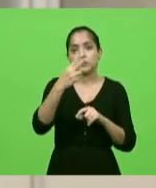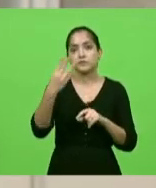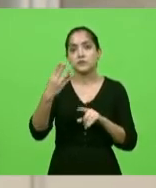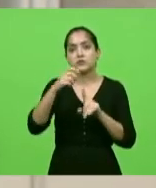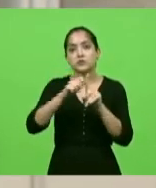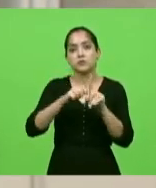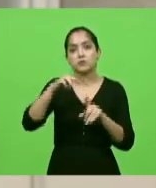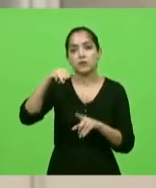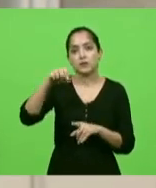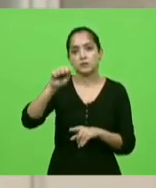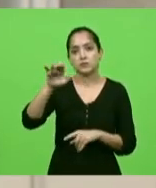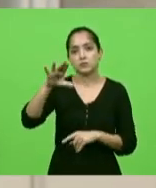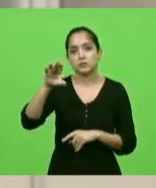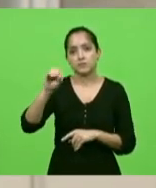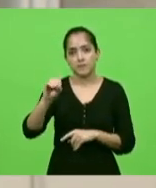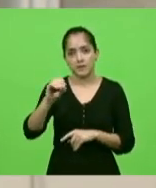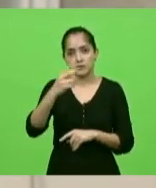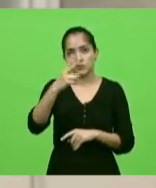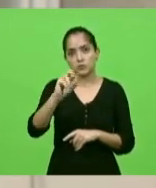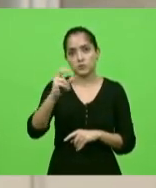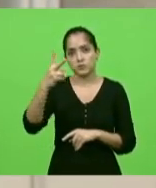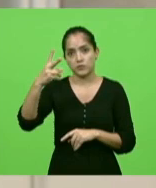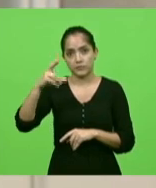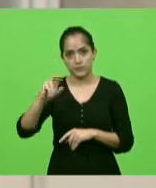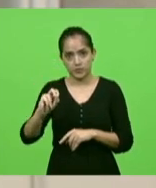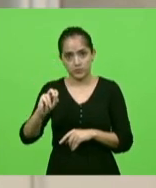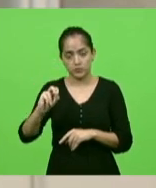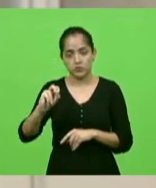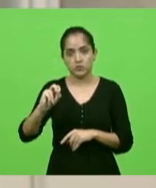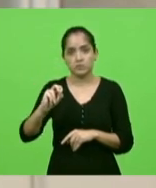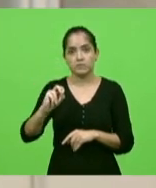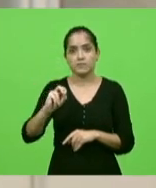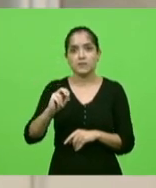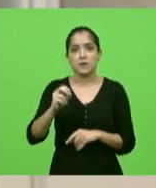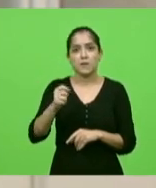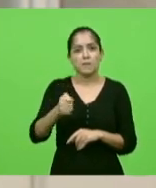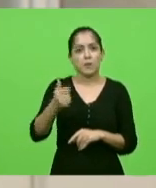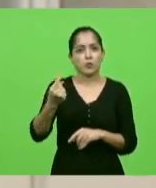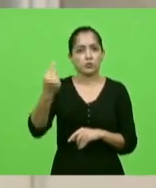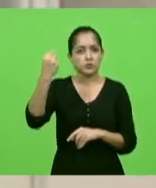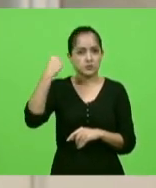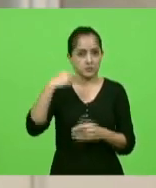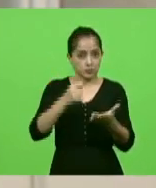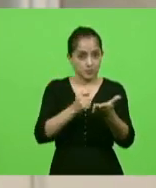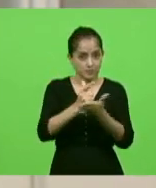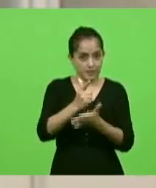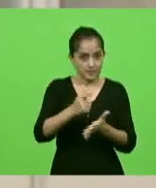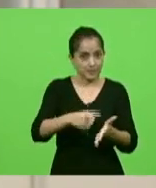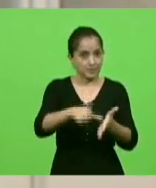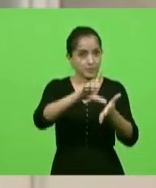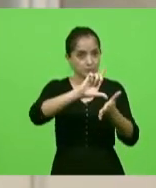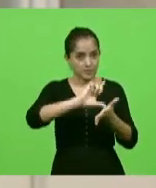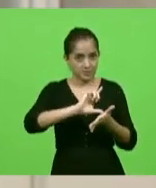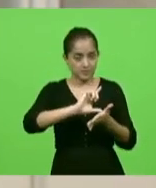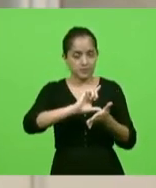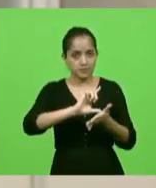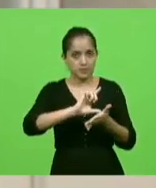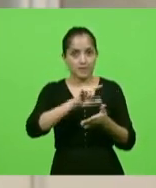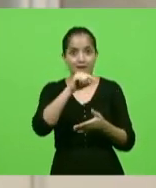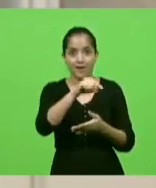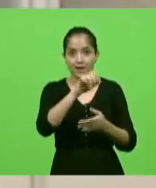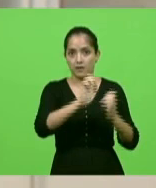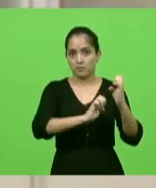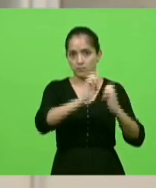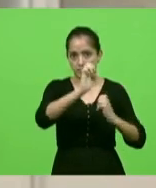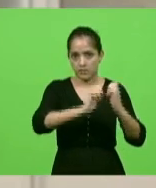24 de março de 2020 ou seja poucos dias antes do pagamento antecipado a